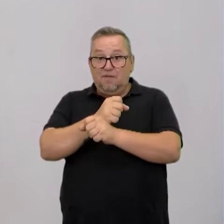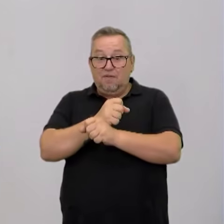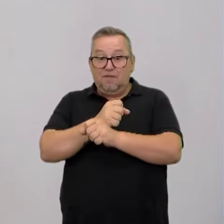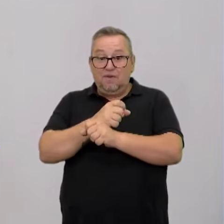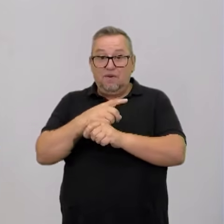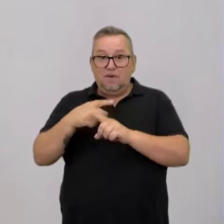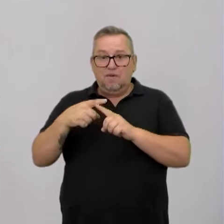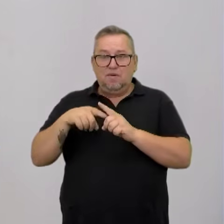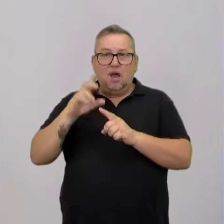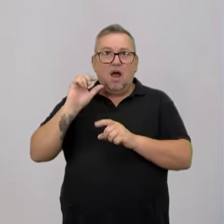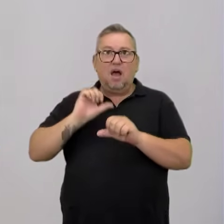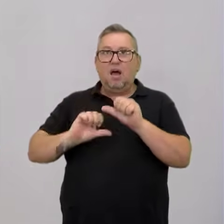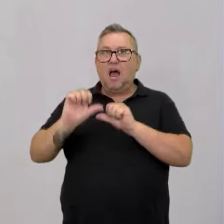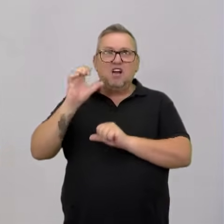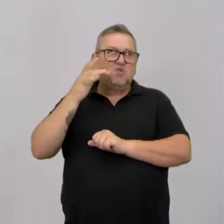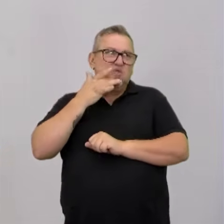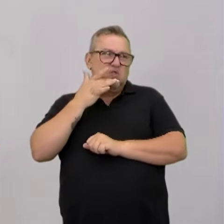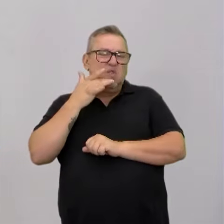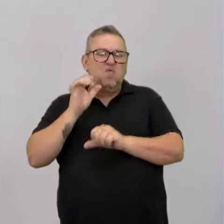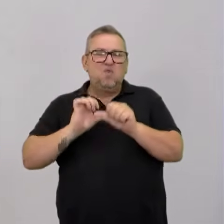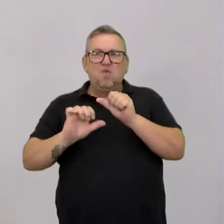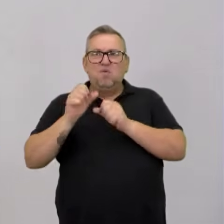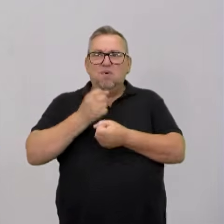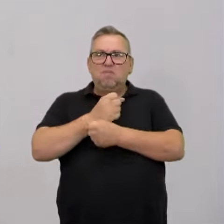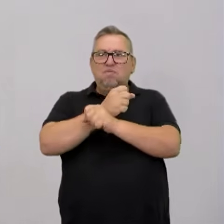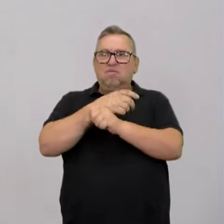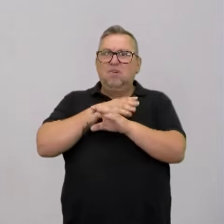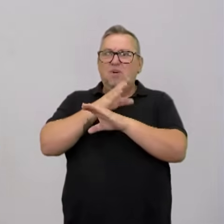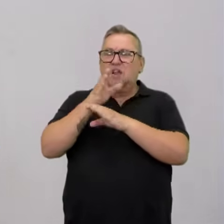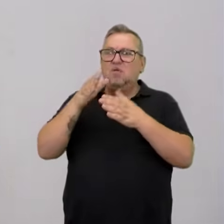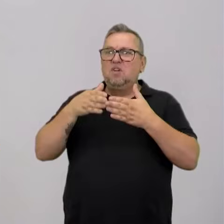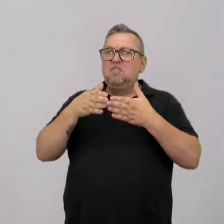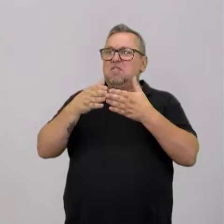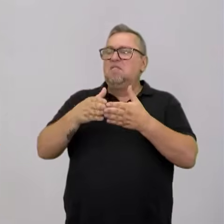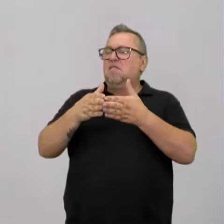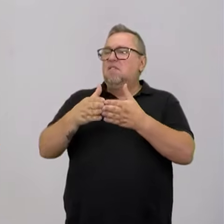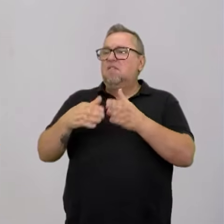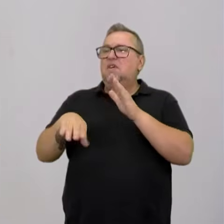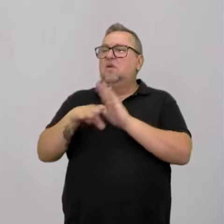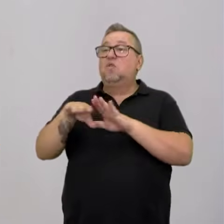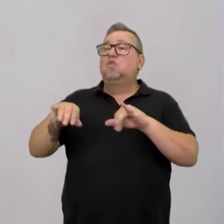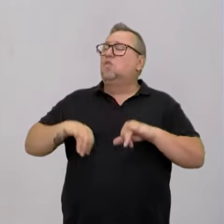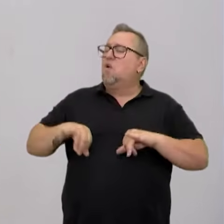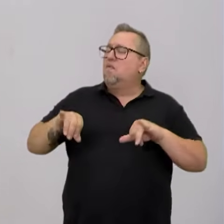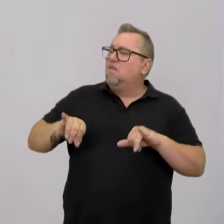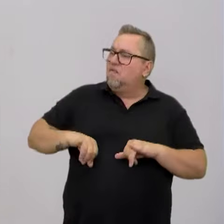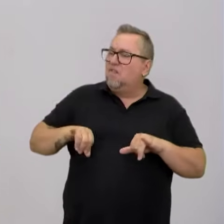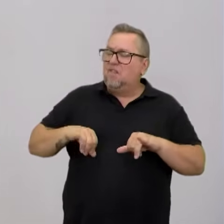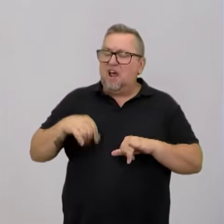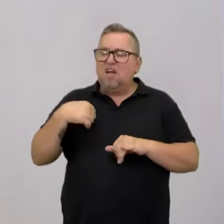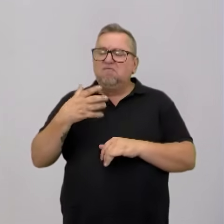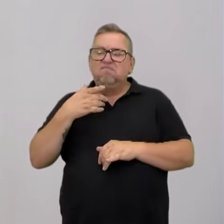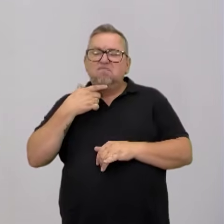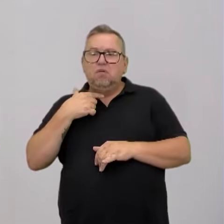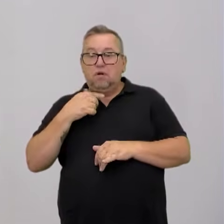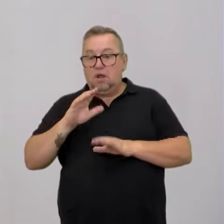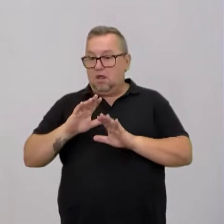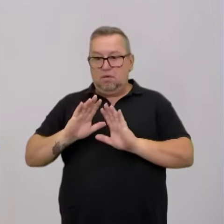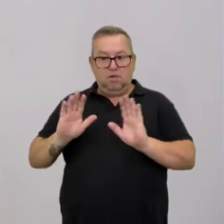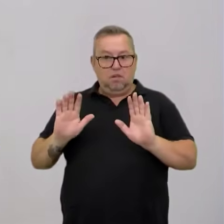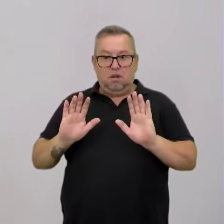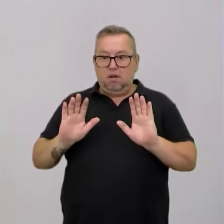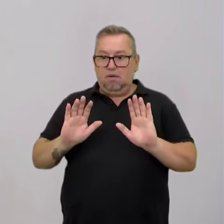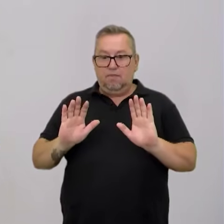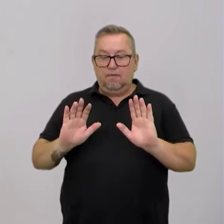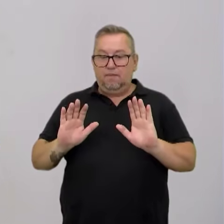tornaram escravos. Que é gostoso, você é escravo, quer ir lá no navio para outro lugar, outro continente, né? Porque é interessante. Não,